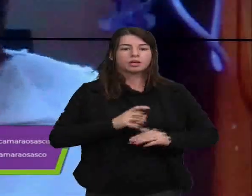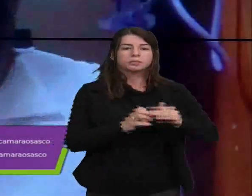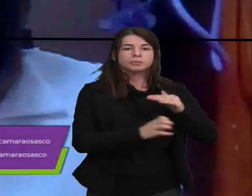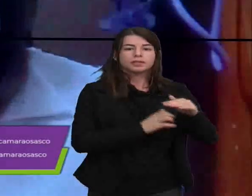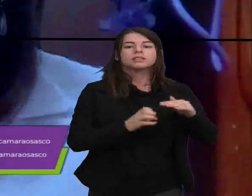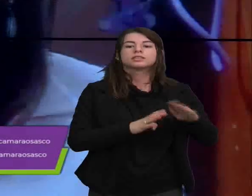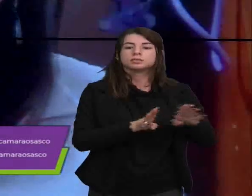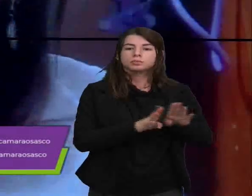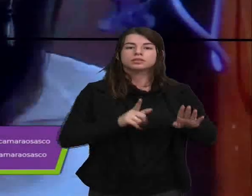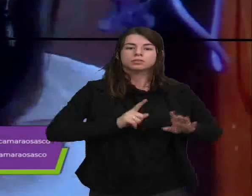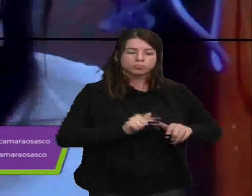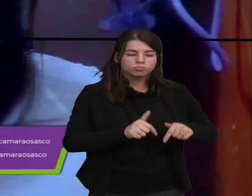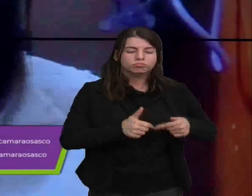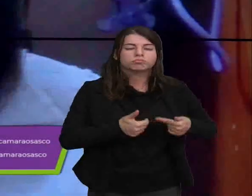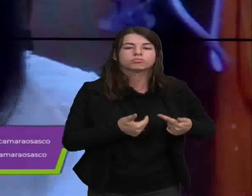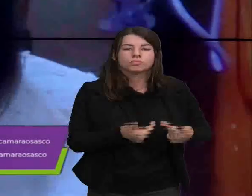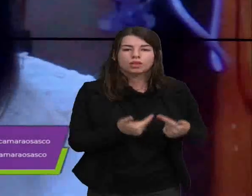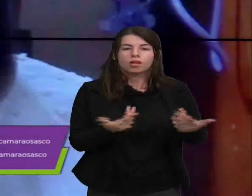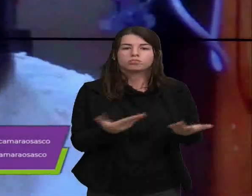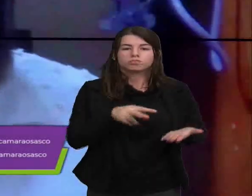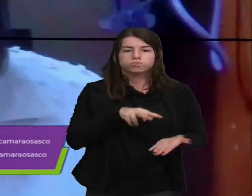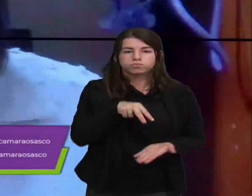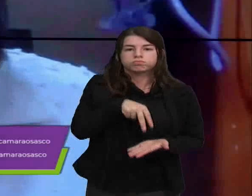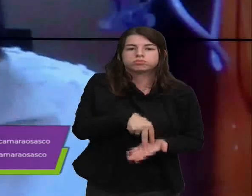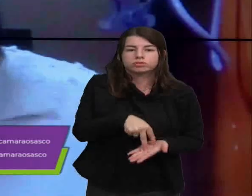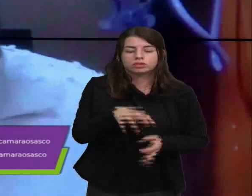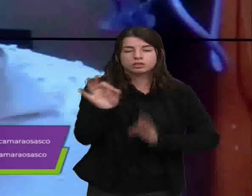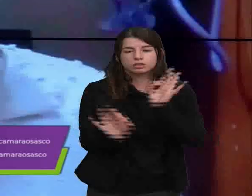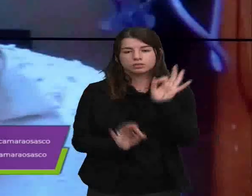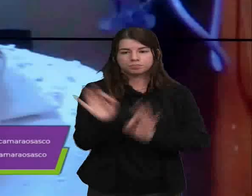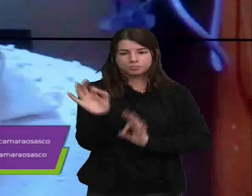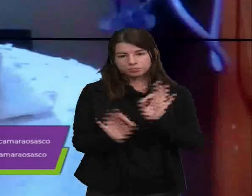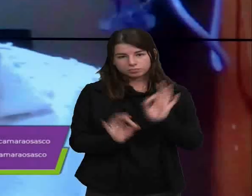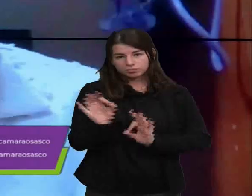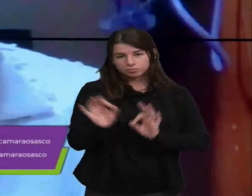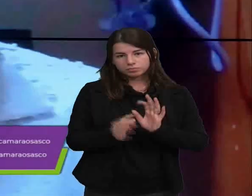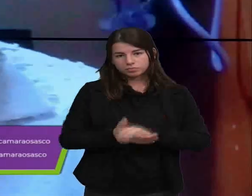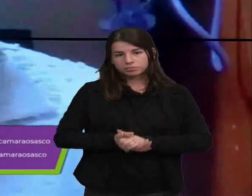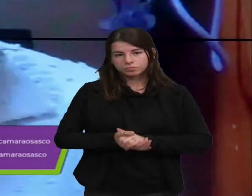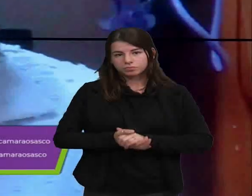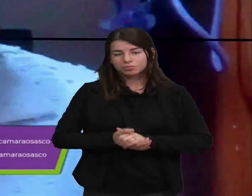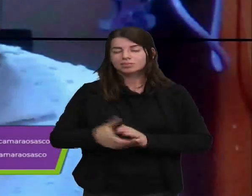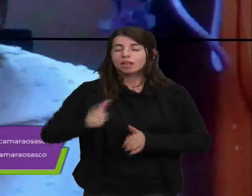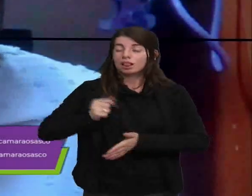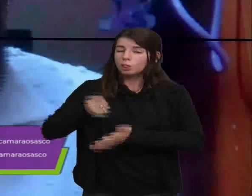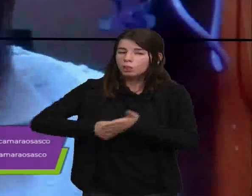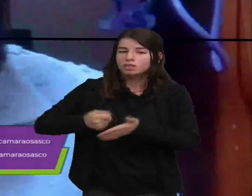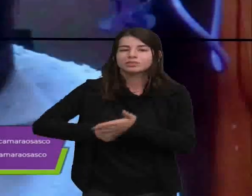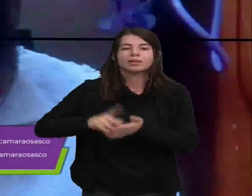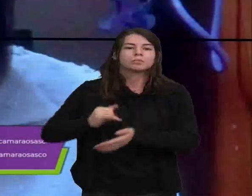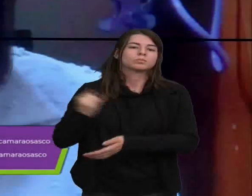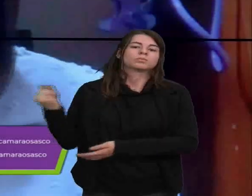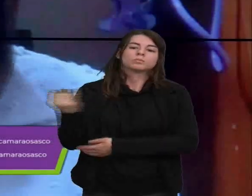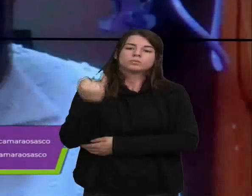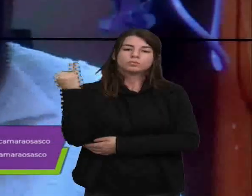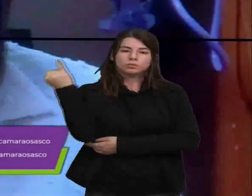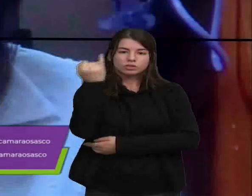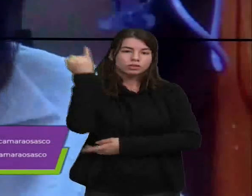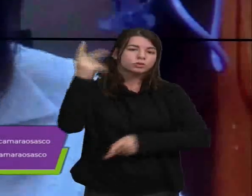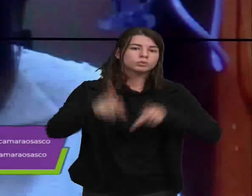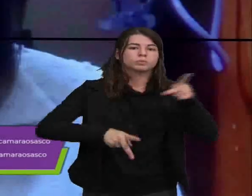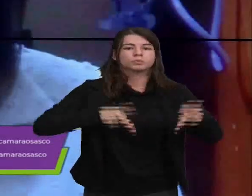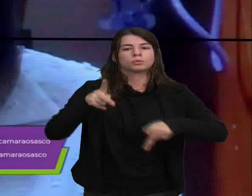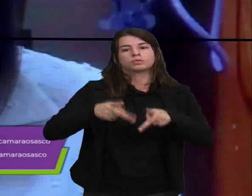que estão construindo essa frente que organiza uma das demandas e lutas mais fundamentais hoje da